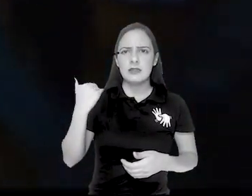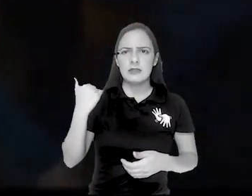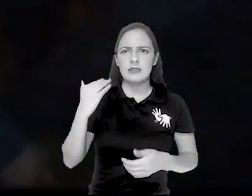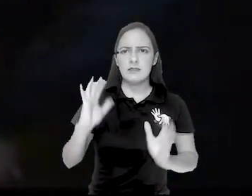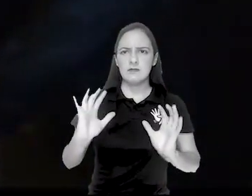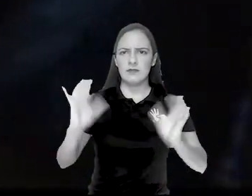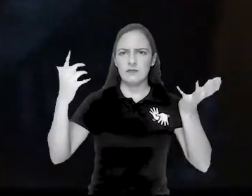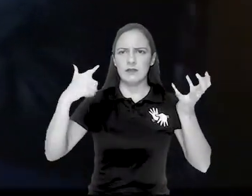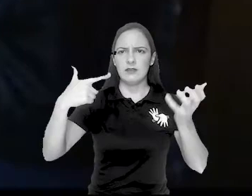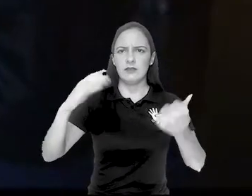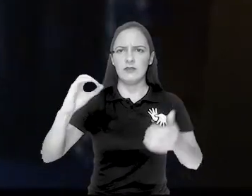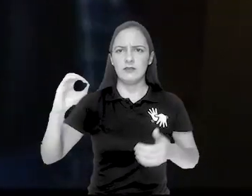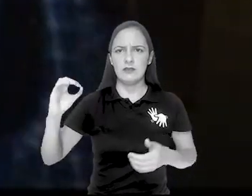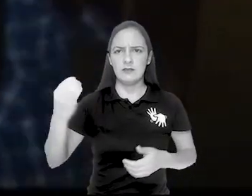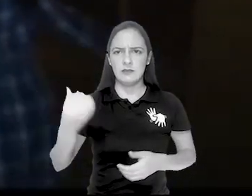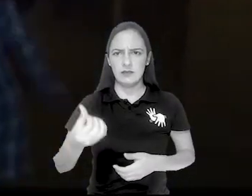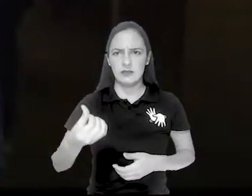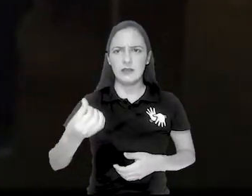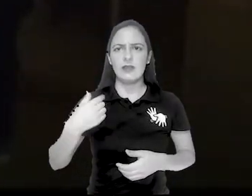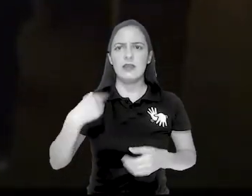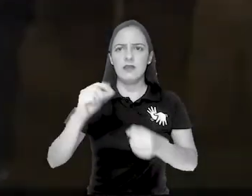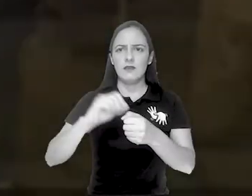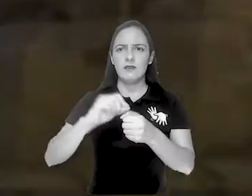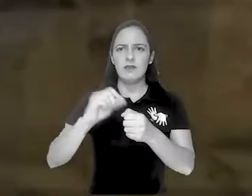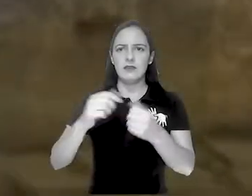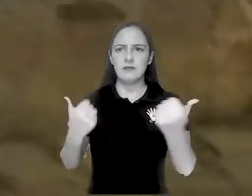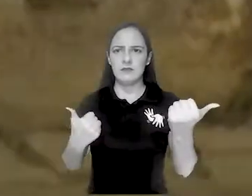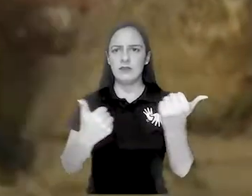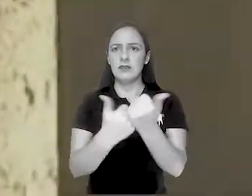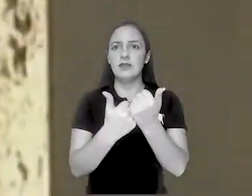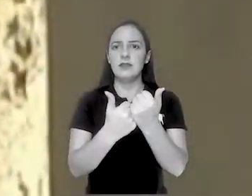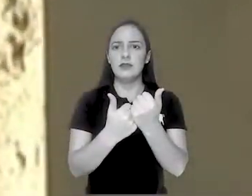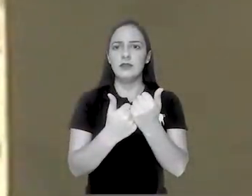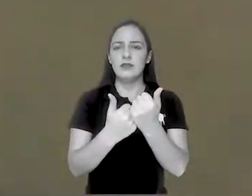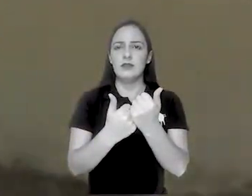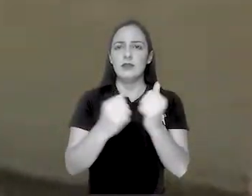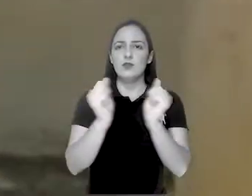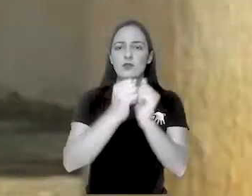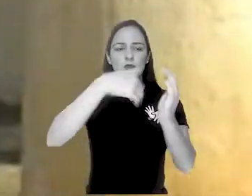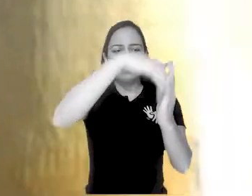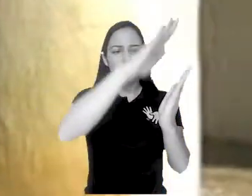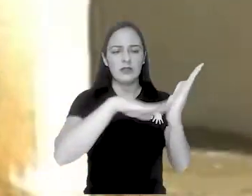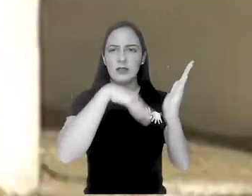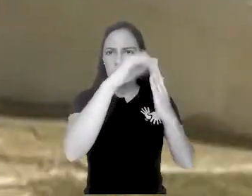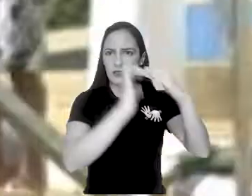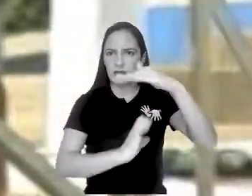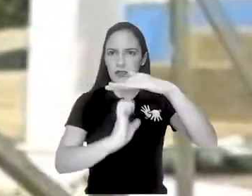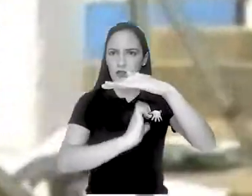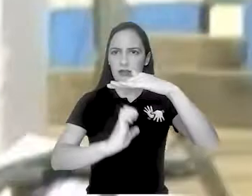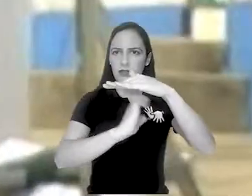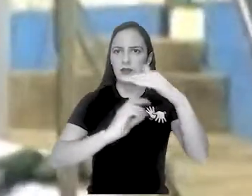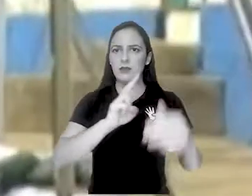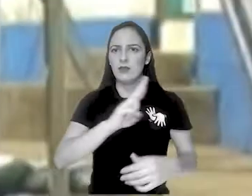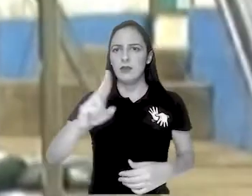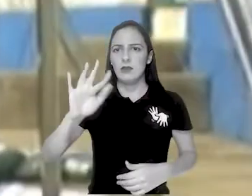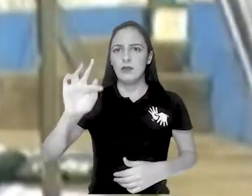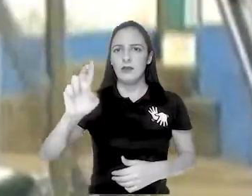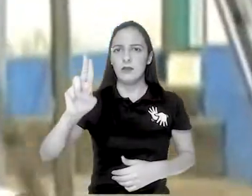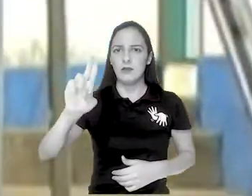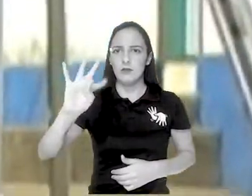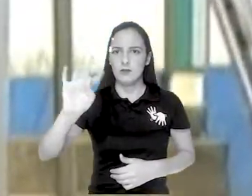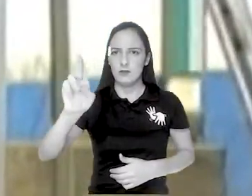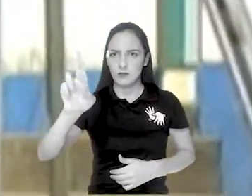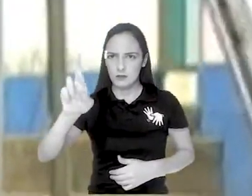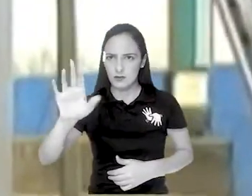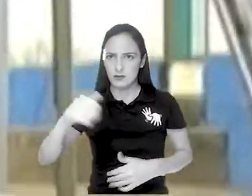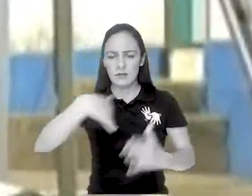foi o primeiro de gastronomia, eu fiz uma parceria com a Tinta Futura para a gente pintar umas casas,